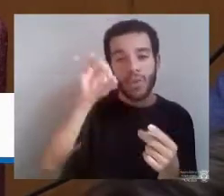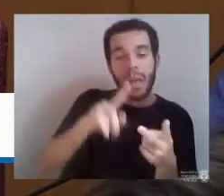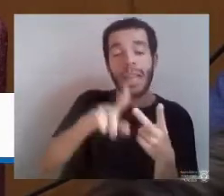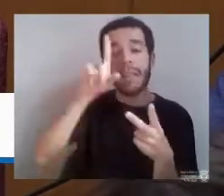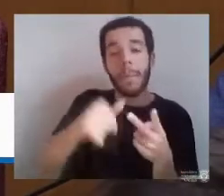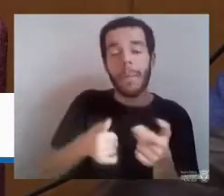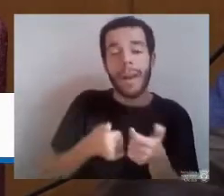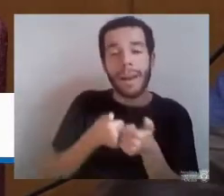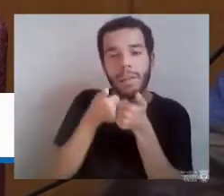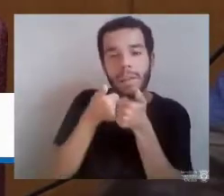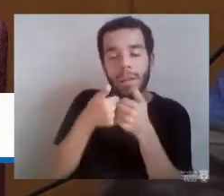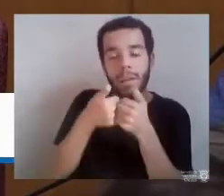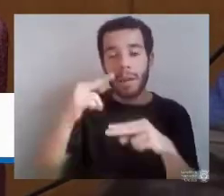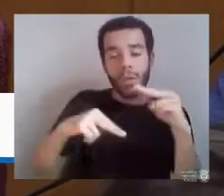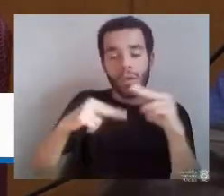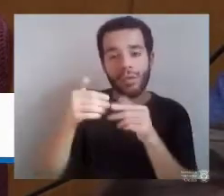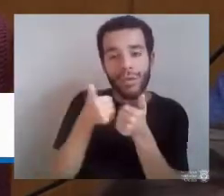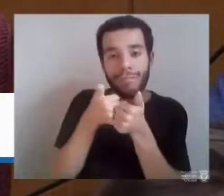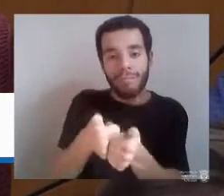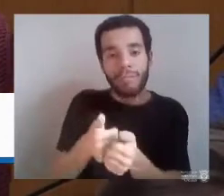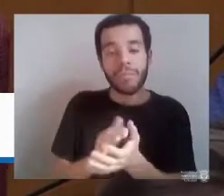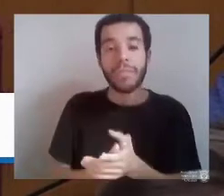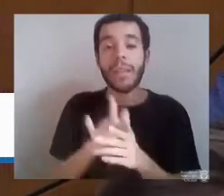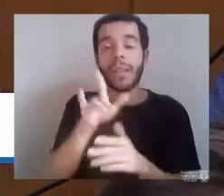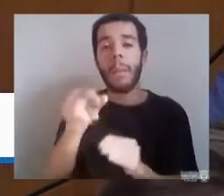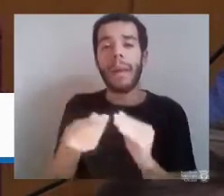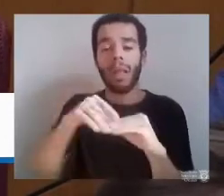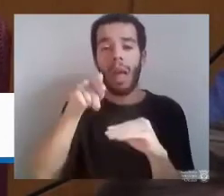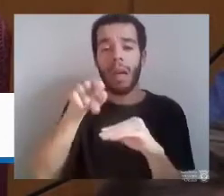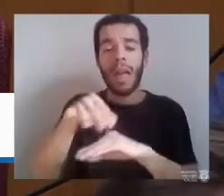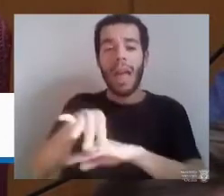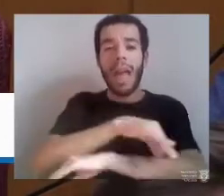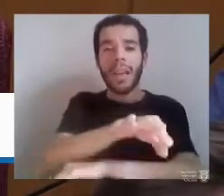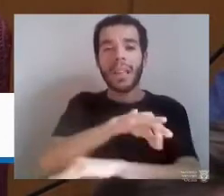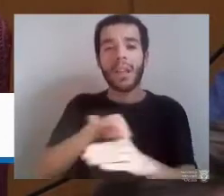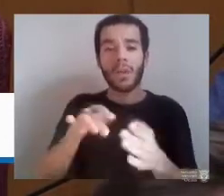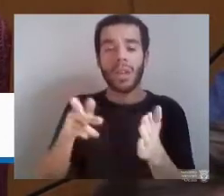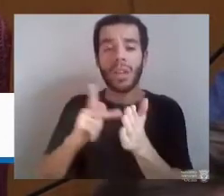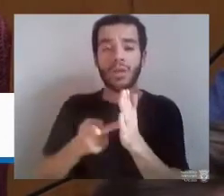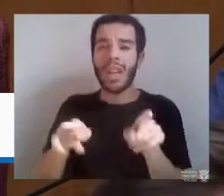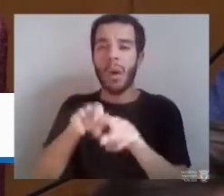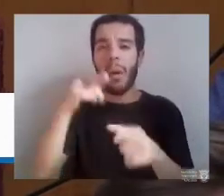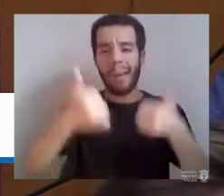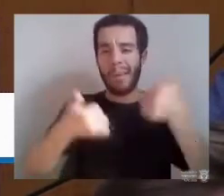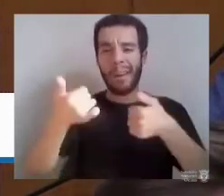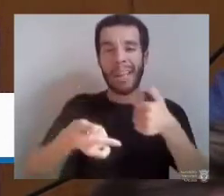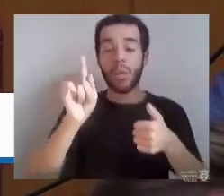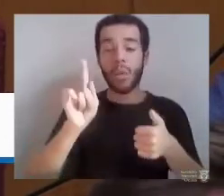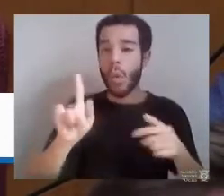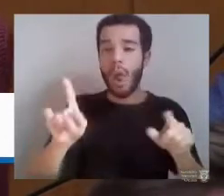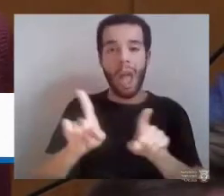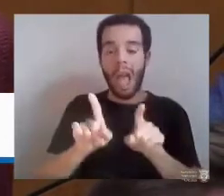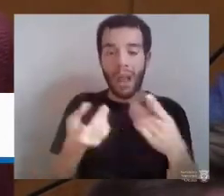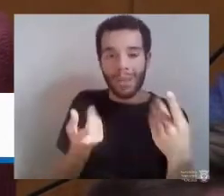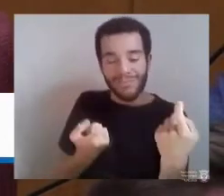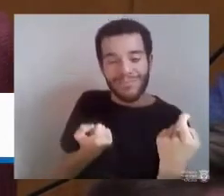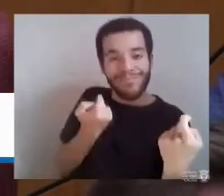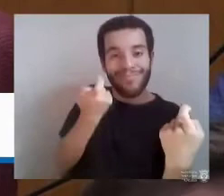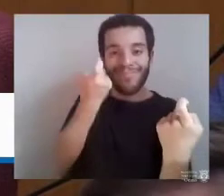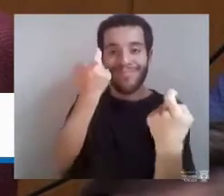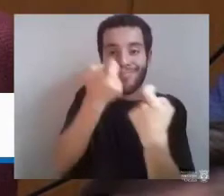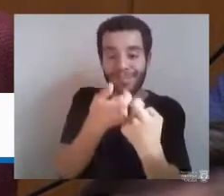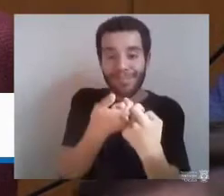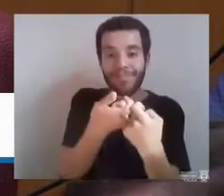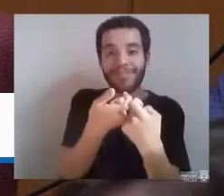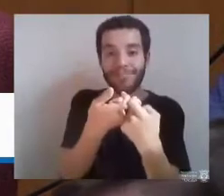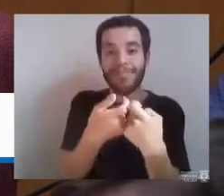Por último, queremos também acrescentar que a arquitetura e a engenharia não são concorrentes, mas sim complementares na persecução da melhor